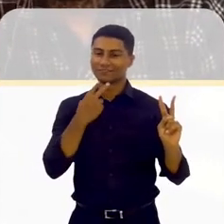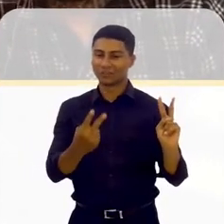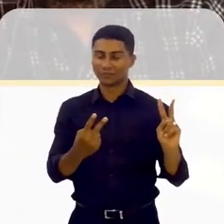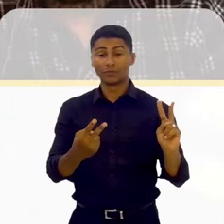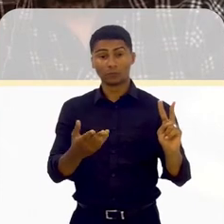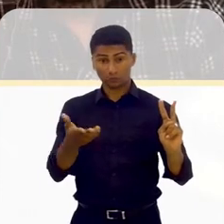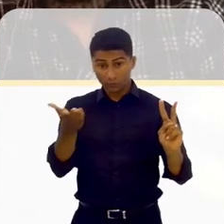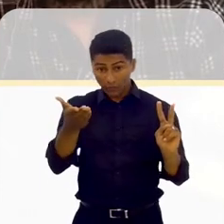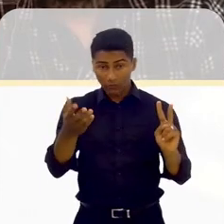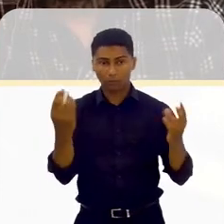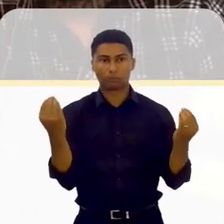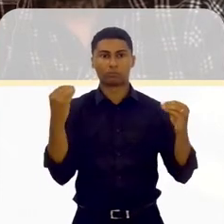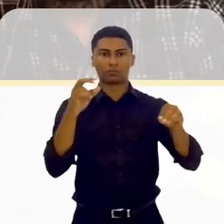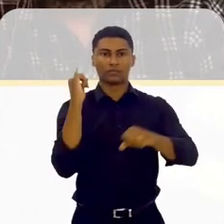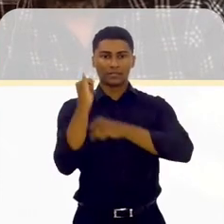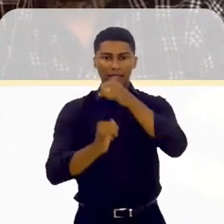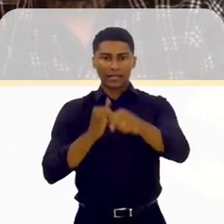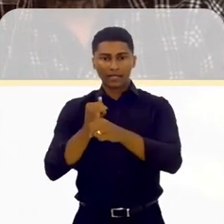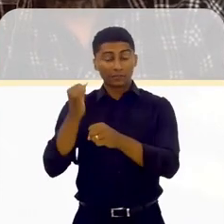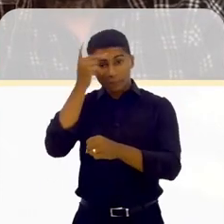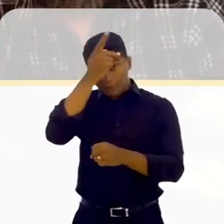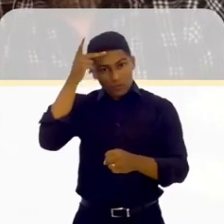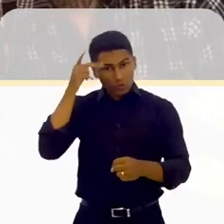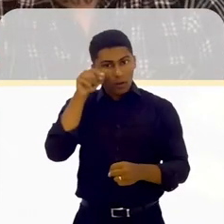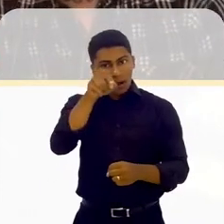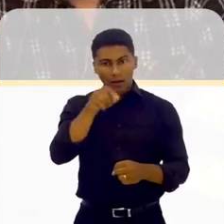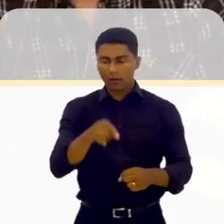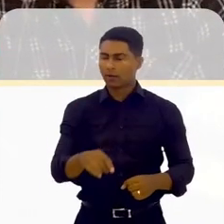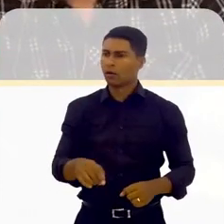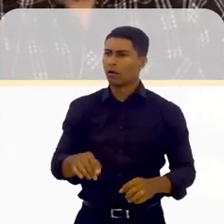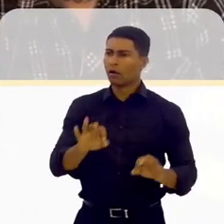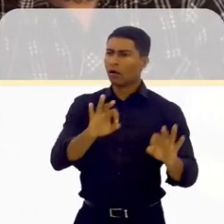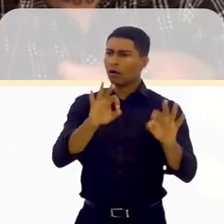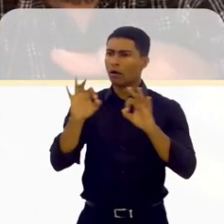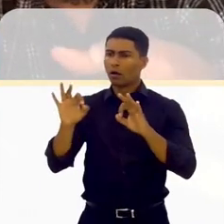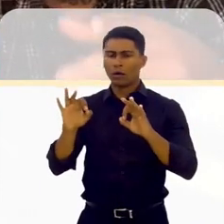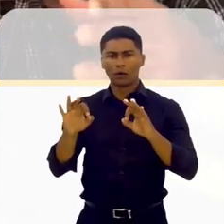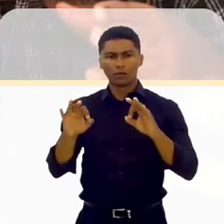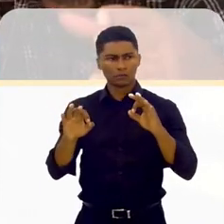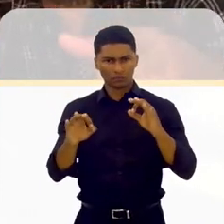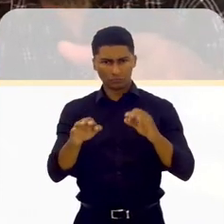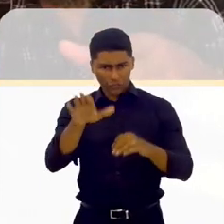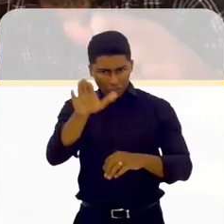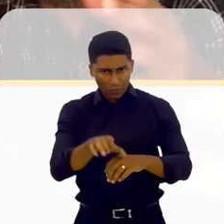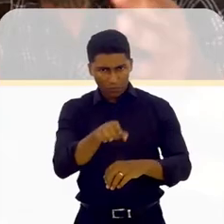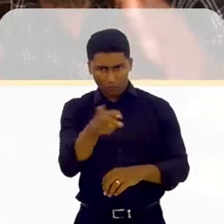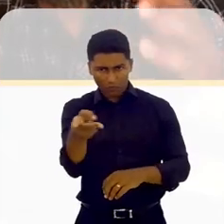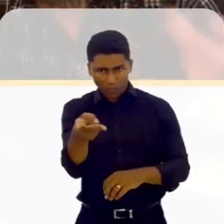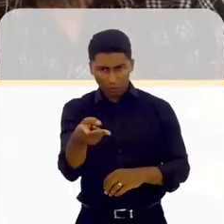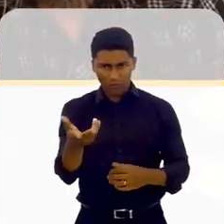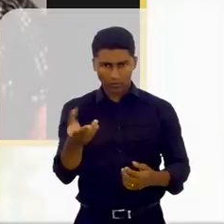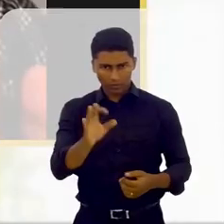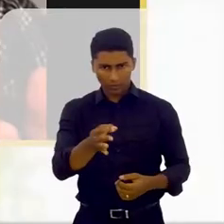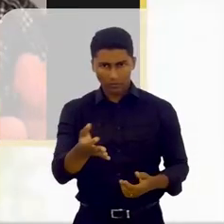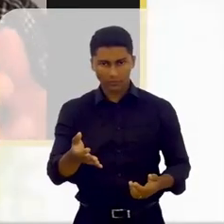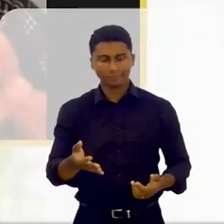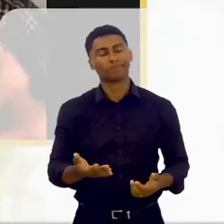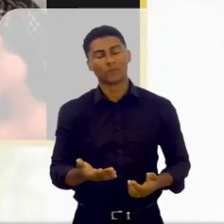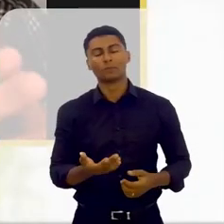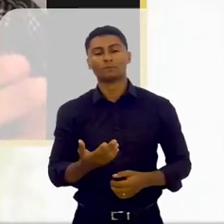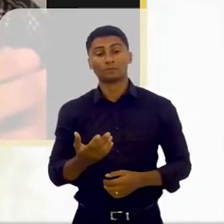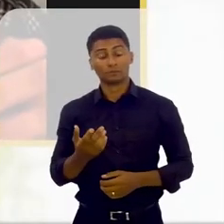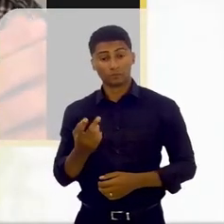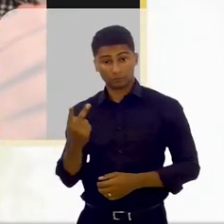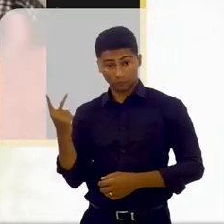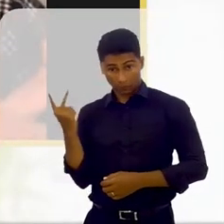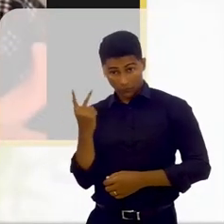na internet, alguém viu e chamou vocês para gravar, foi isso? Depois disso, depois que a gente tinha conseguido fazer